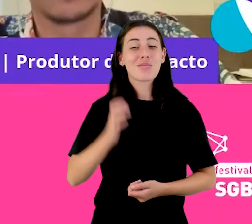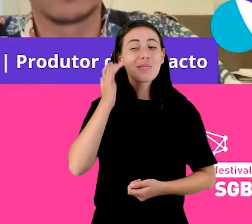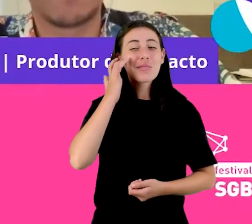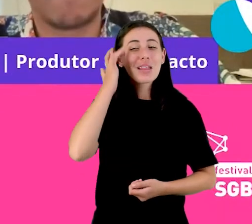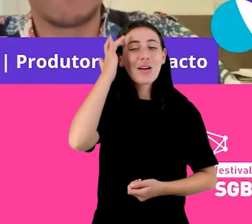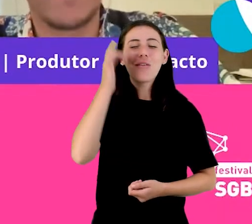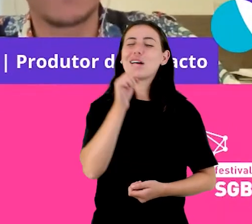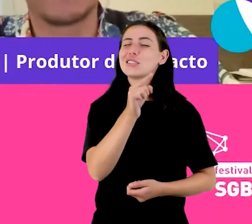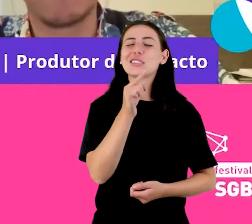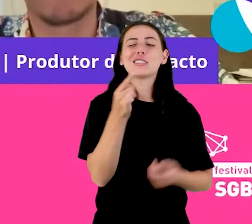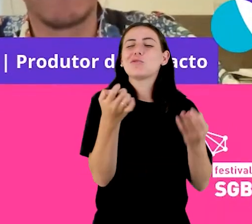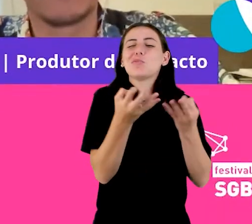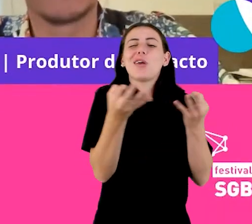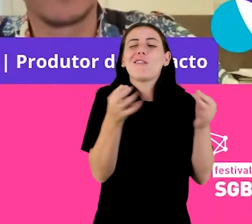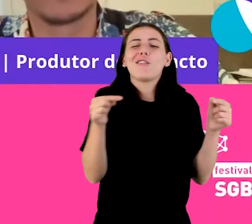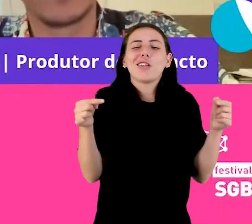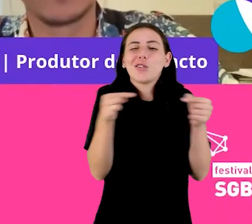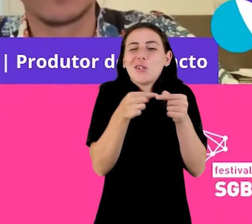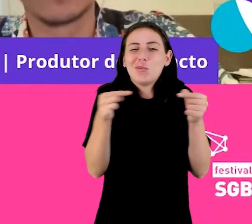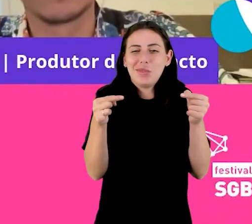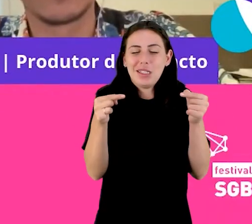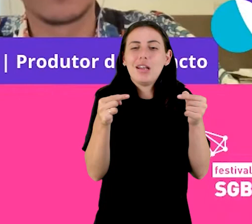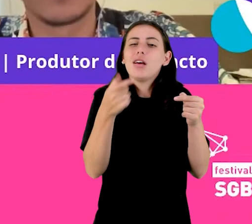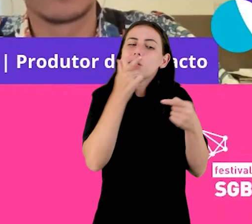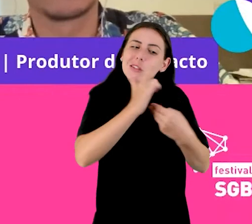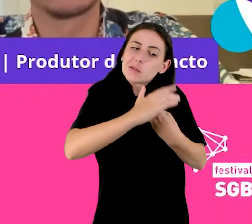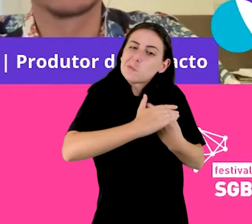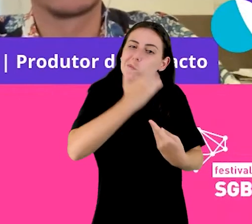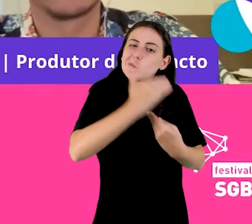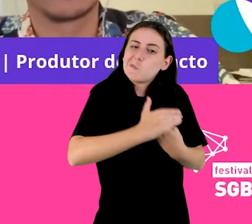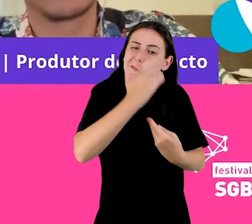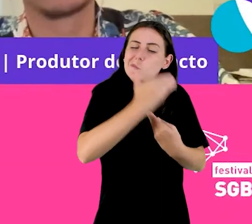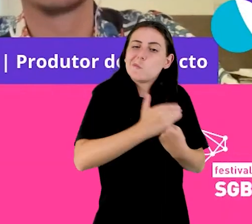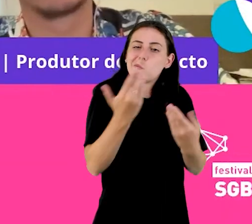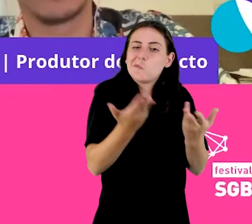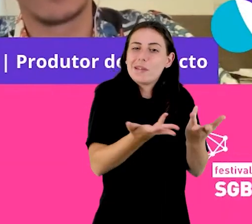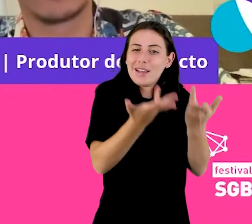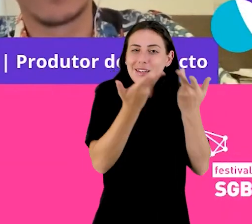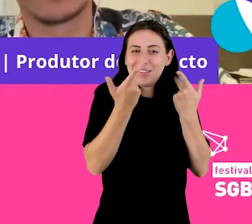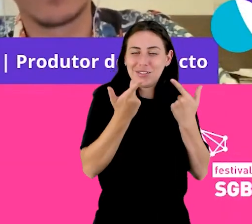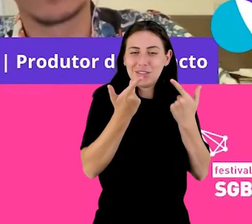guia que a gente comentou na sessão passada. Você usa ele nos